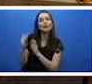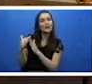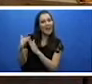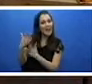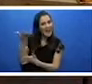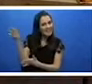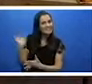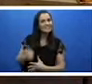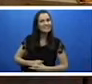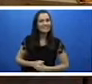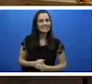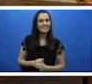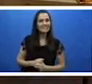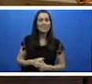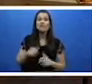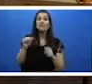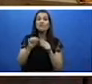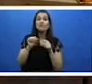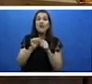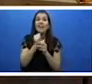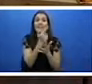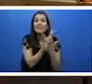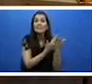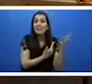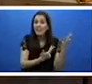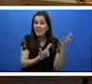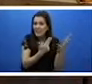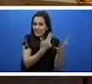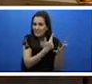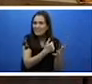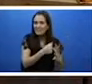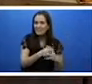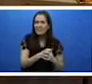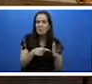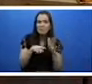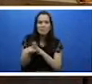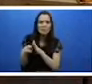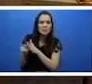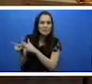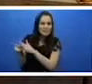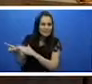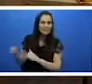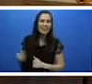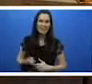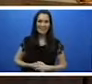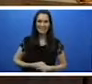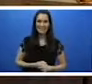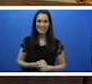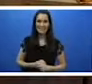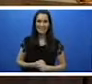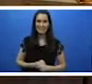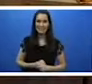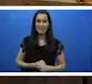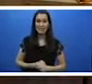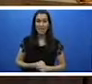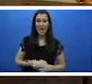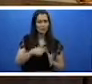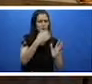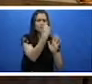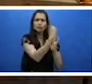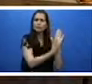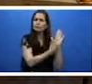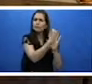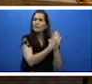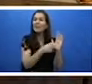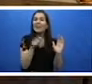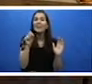bichinho ou faz um desenho. Você pode fazer um desenho aí com sua mamãe, com seu irmão. E através destas fichas, vamos